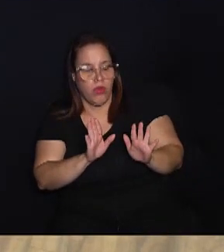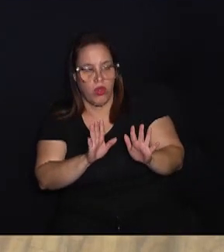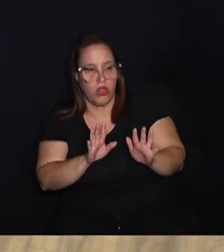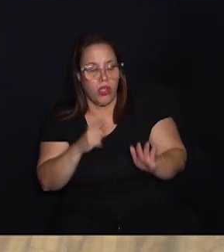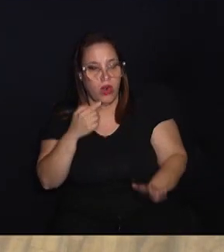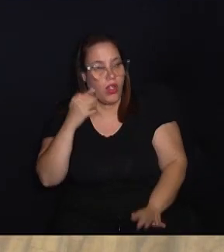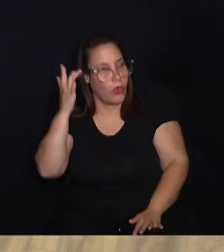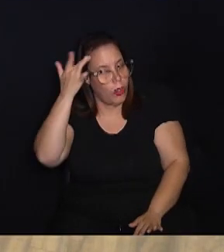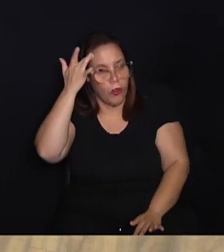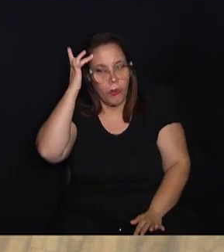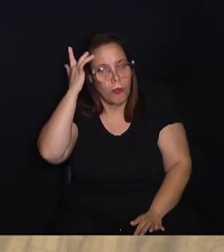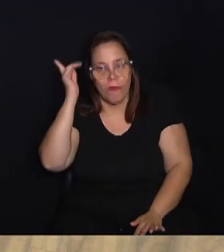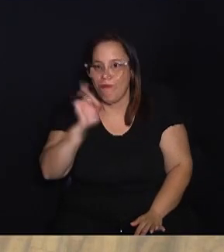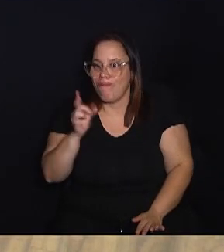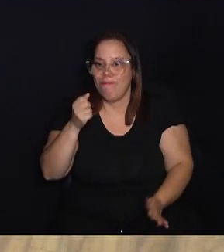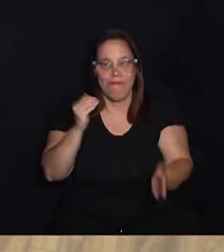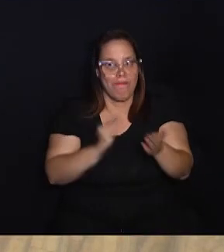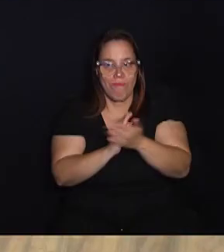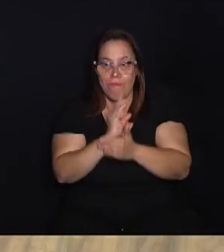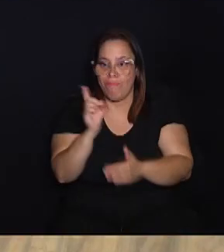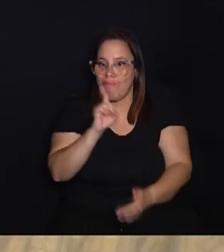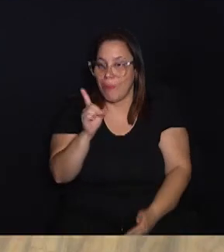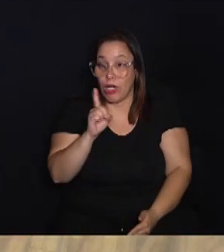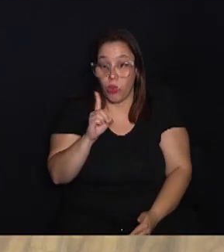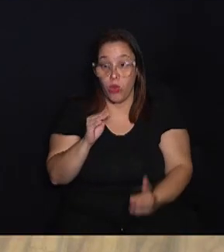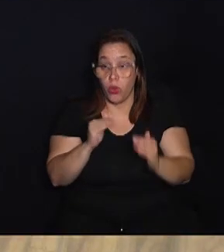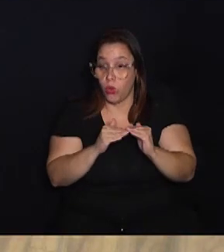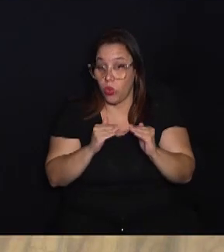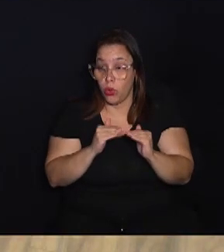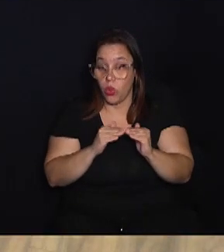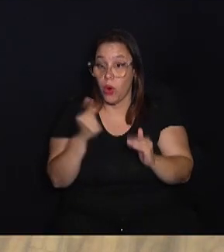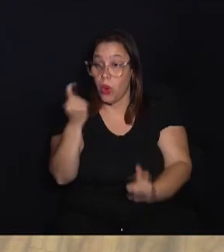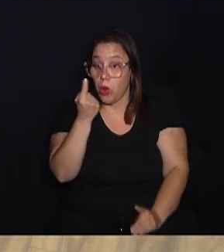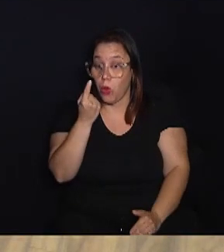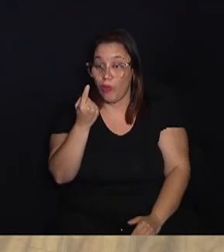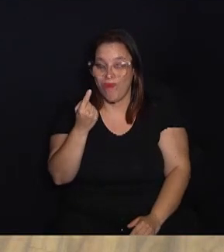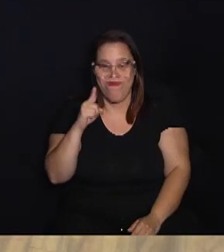gente não deve autorizar. Ok. Primeiro,